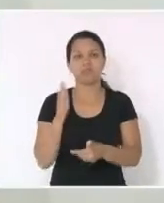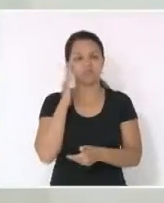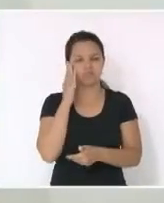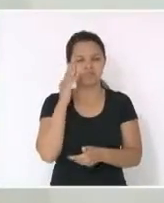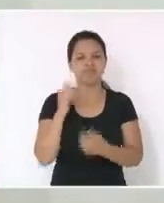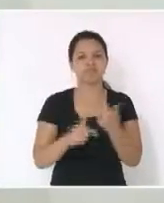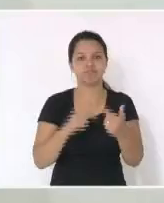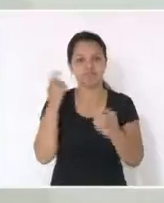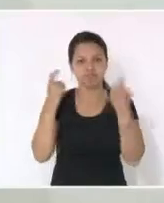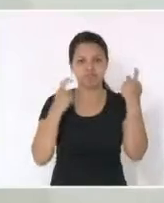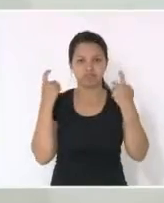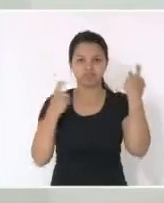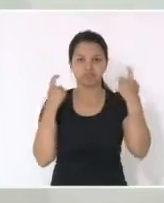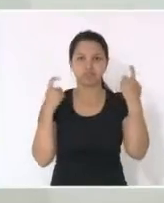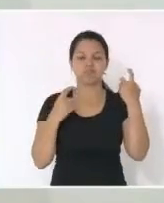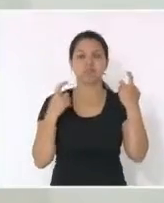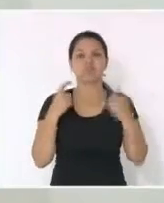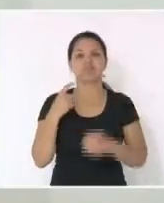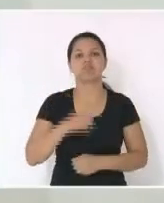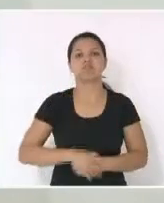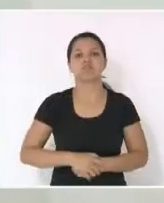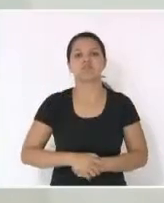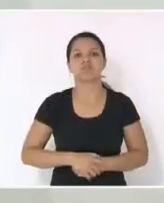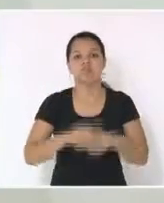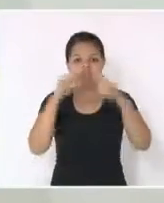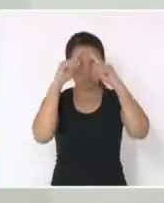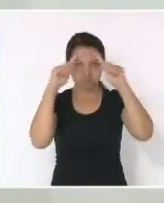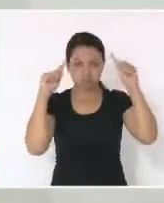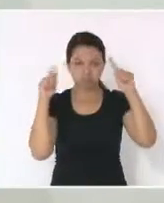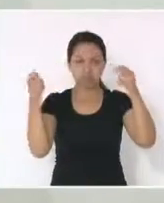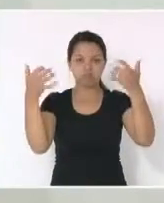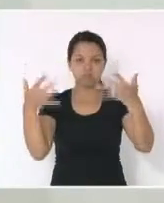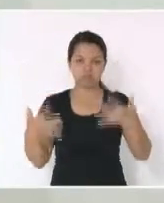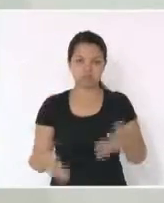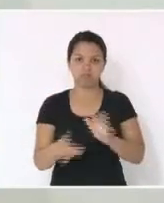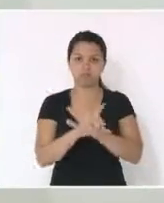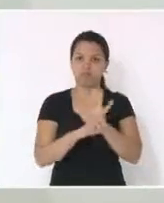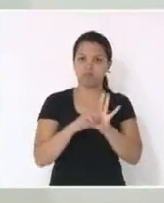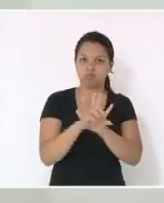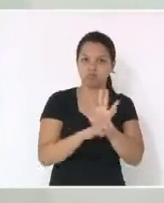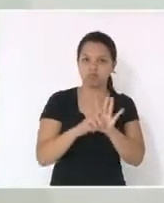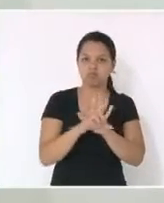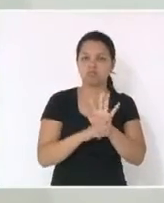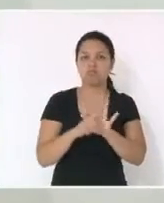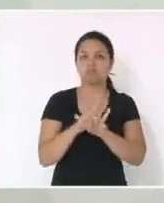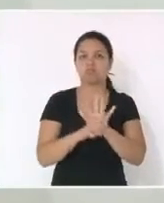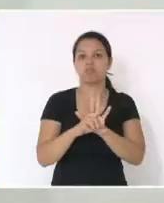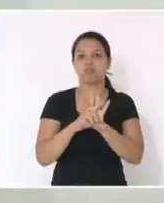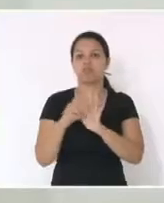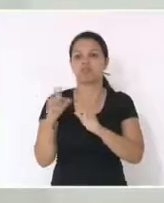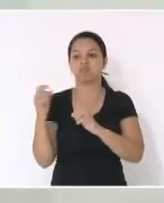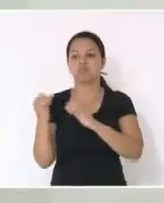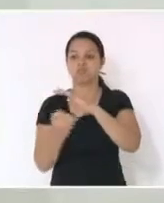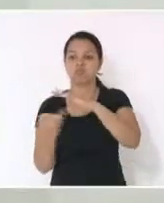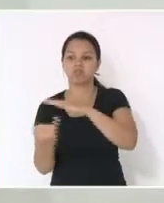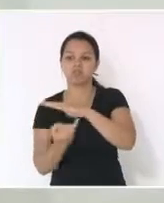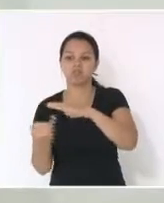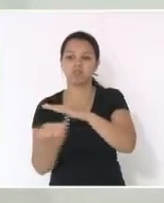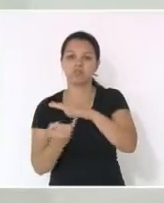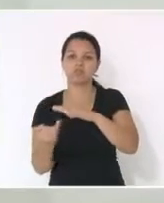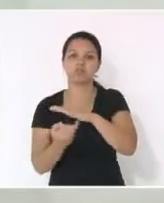saretta com a questão da legislação da questão dos nossos frigoríficos é vítima sair